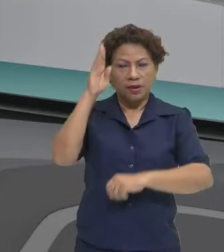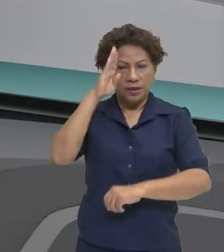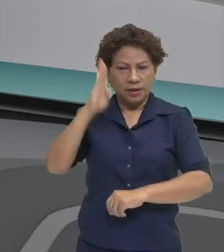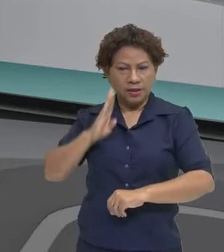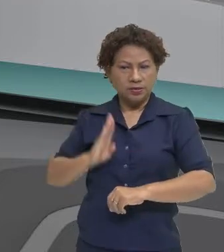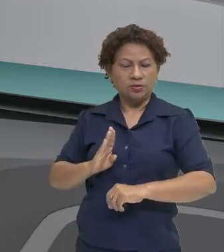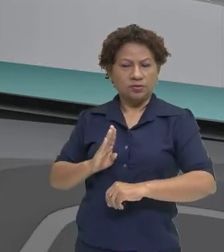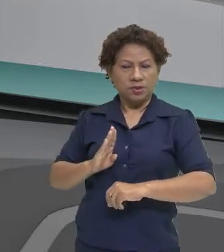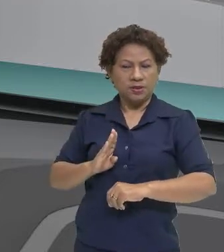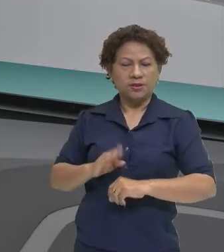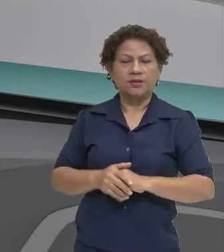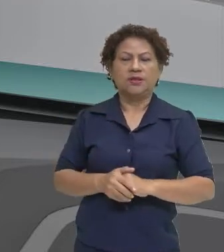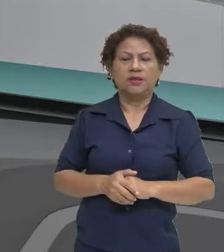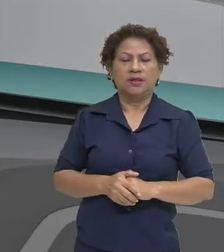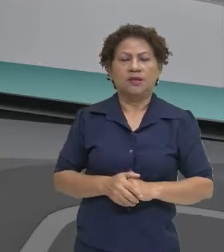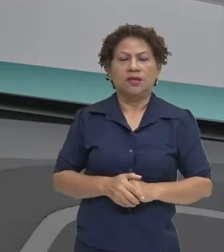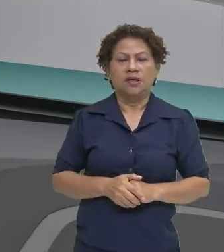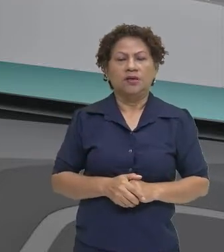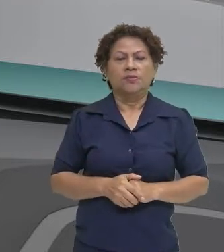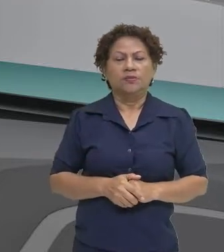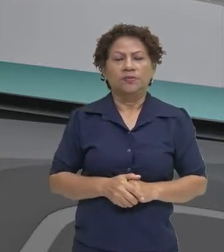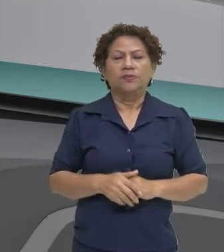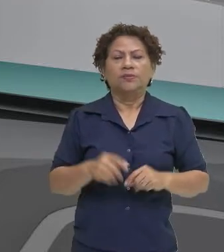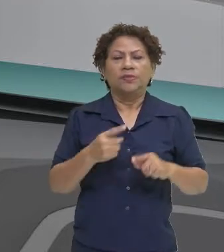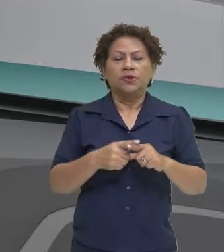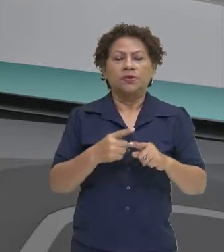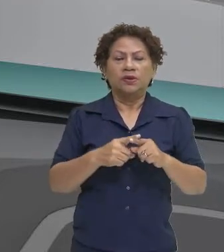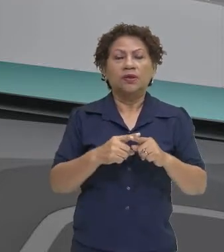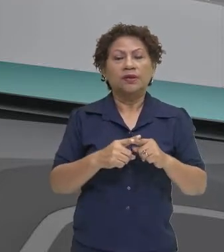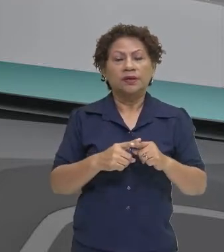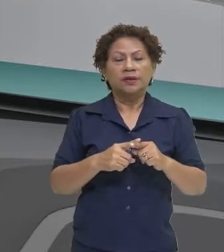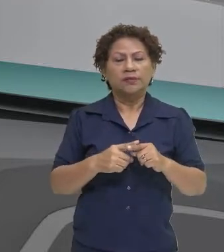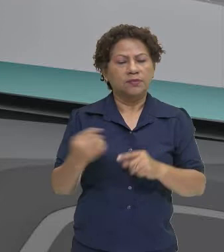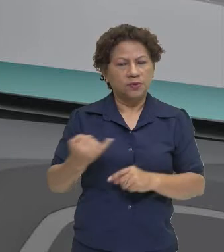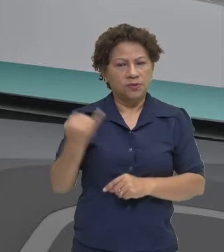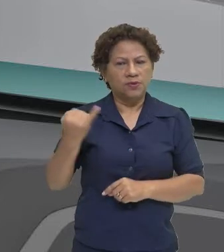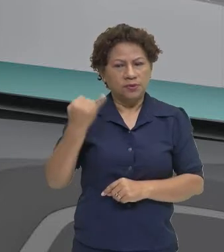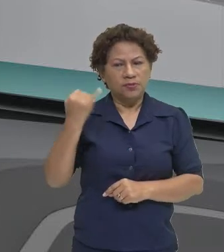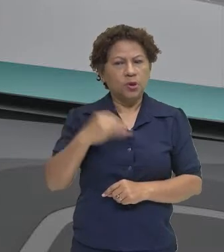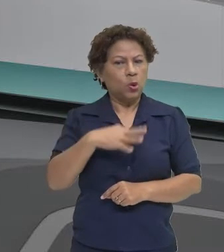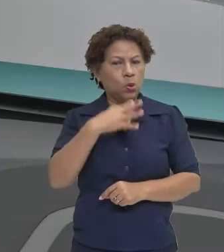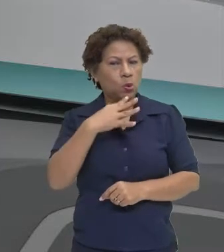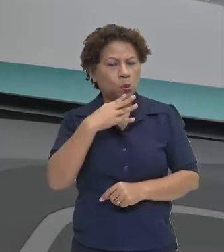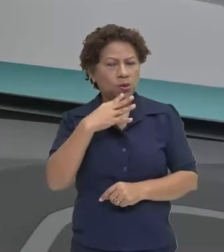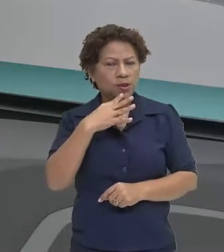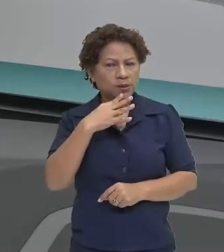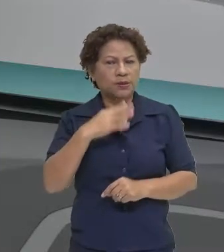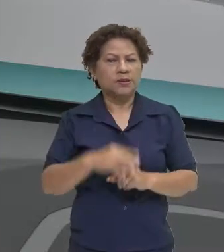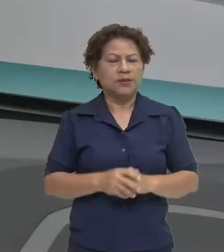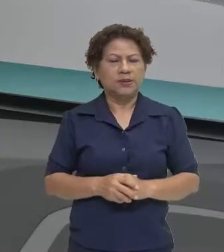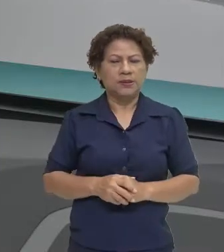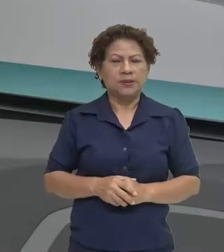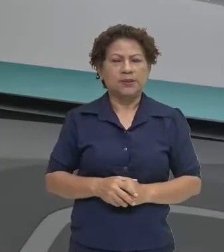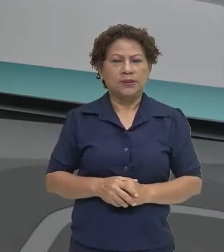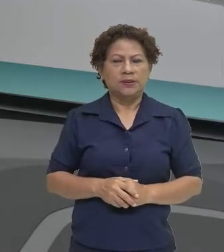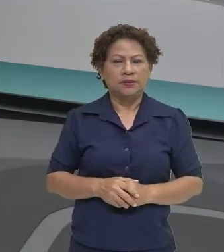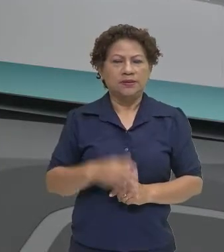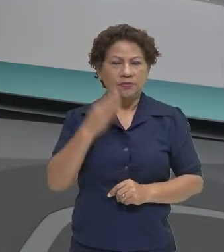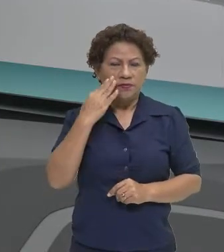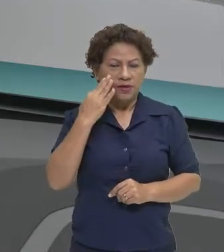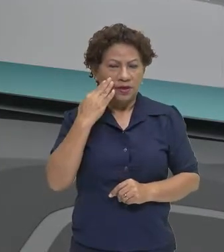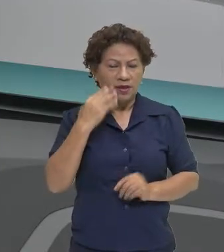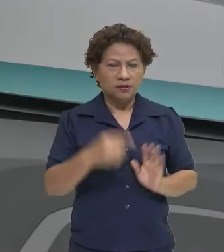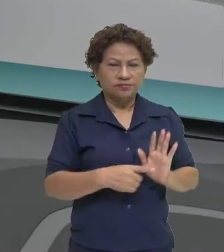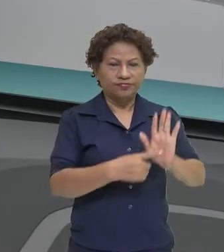Amazonas, mas o folclore que está no nosso Brasil. E eu trouxe para vocês aqui algumas imagens do Centro-Oeste, tá?